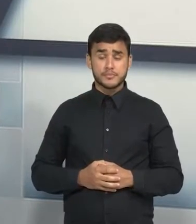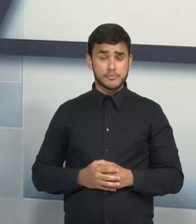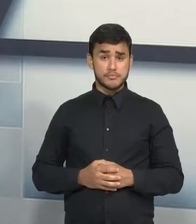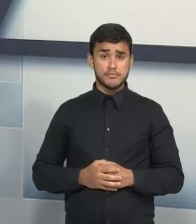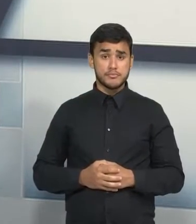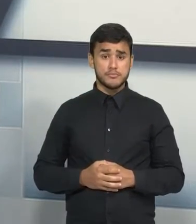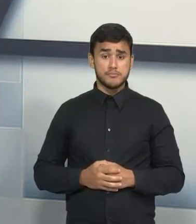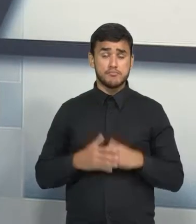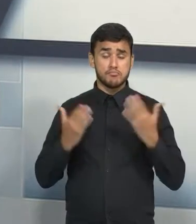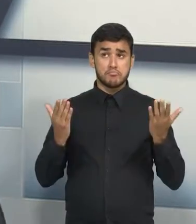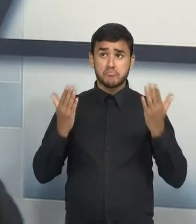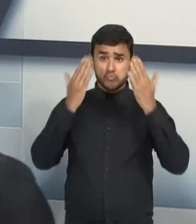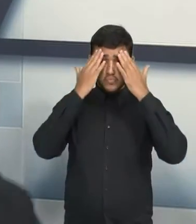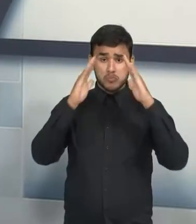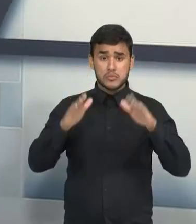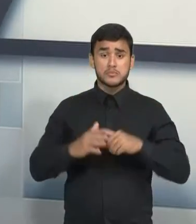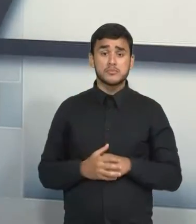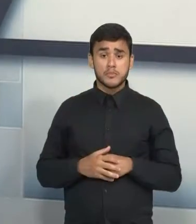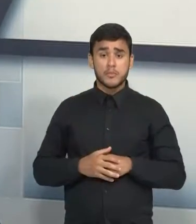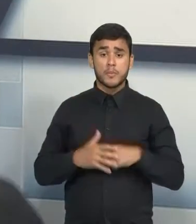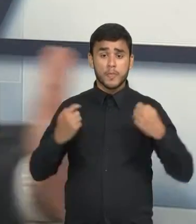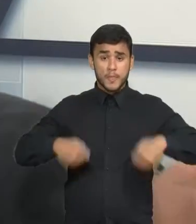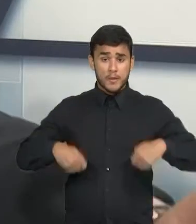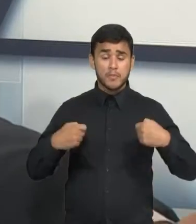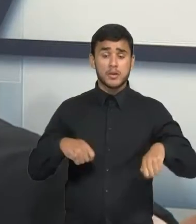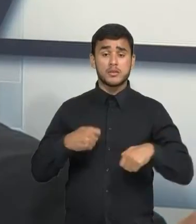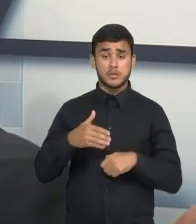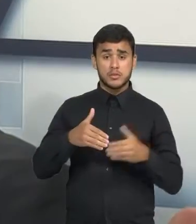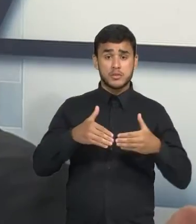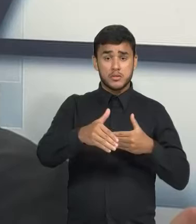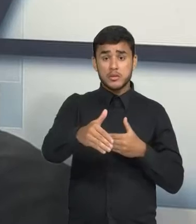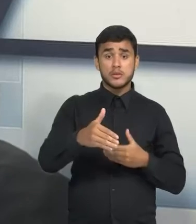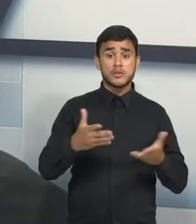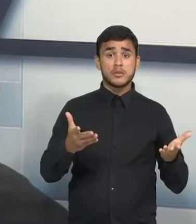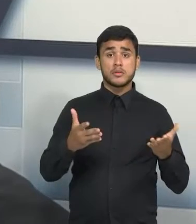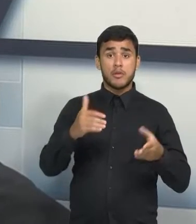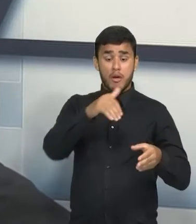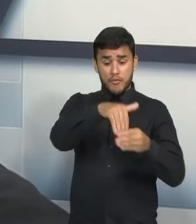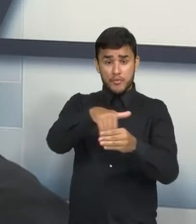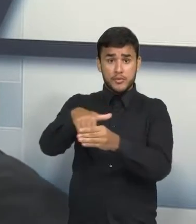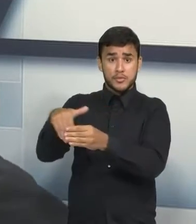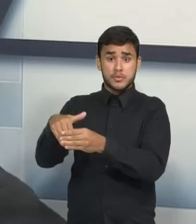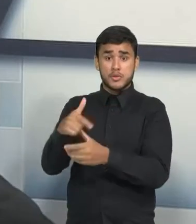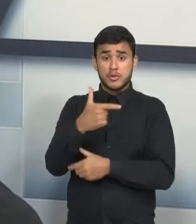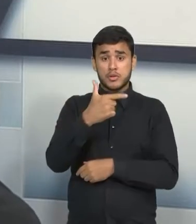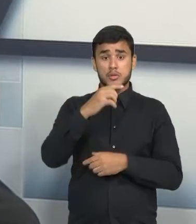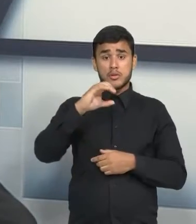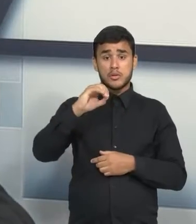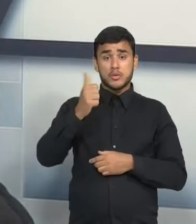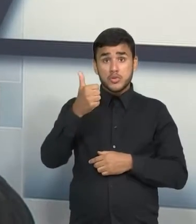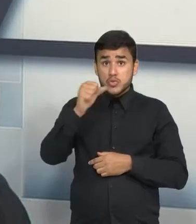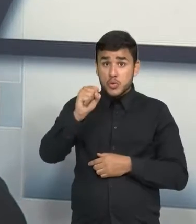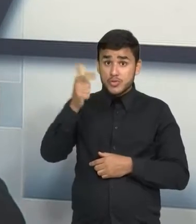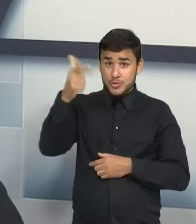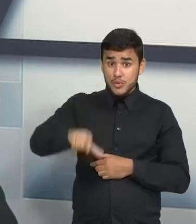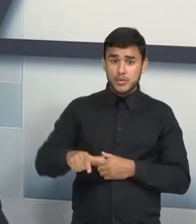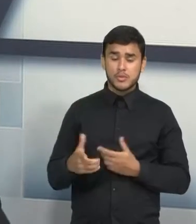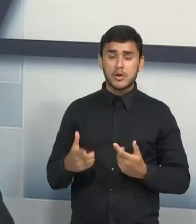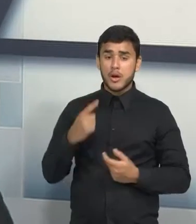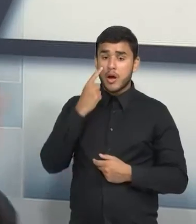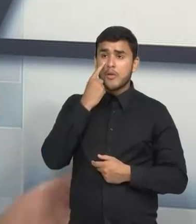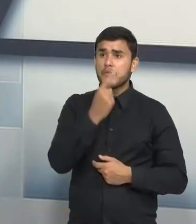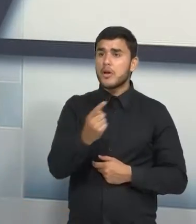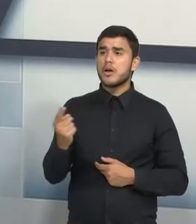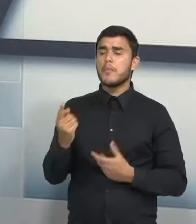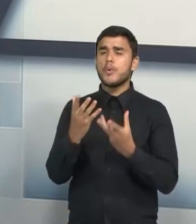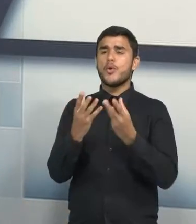isso você tem que estar atento, e a eleição 2018 está aí. E vão aparecer um bocado